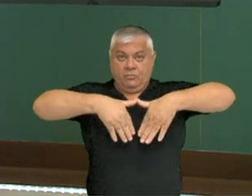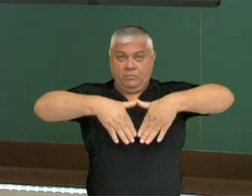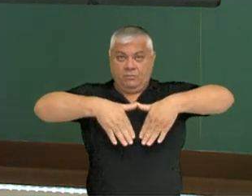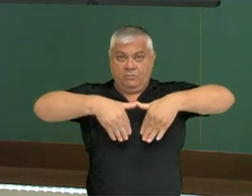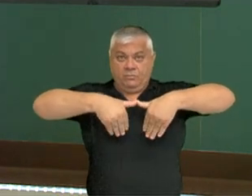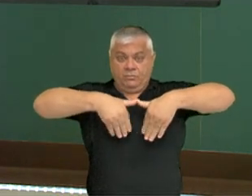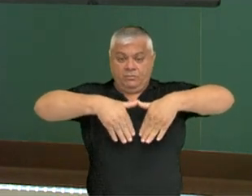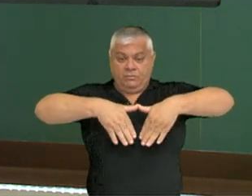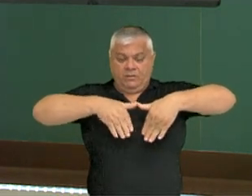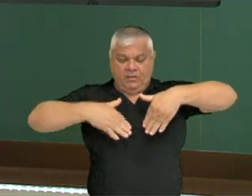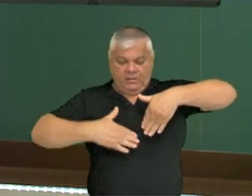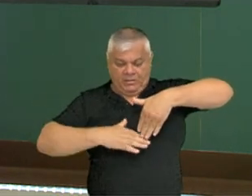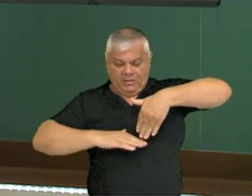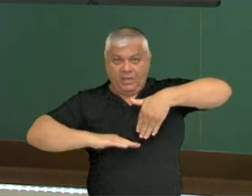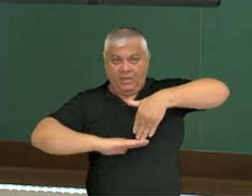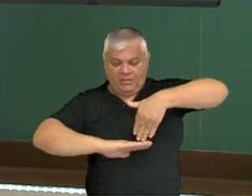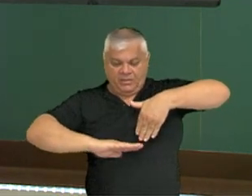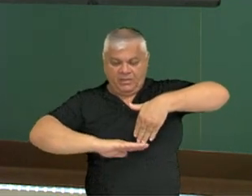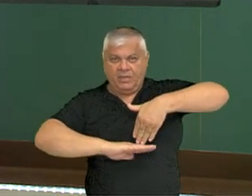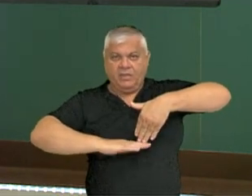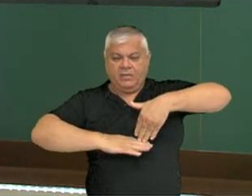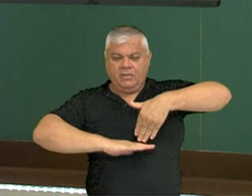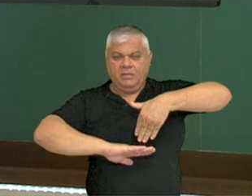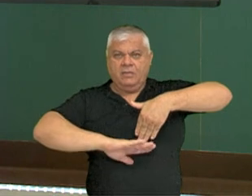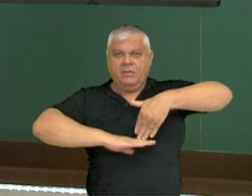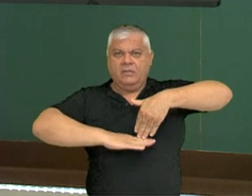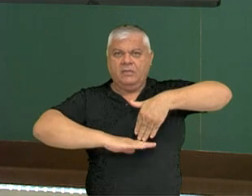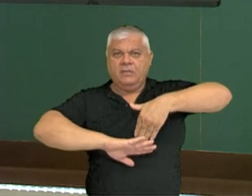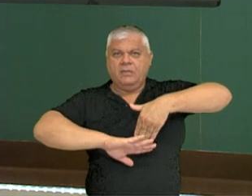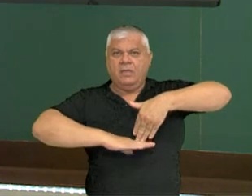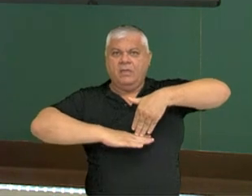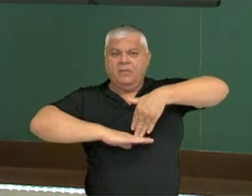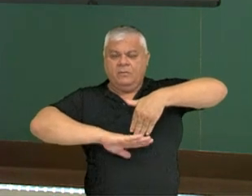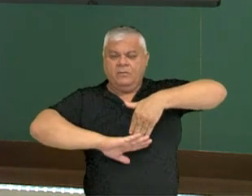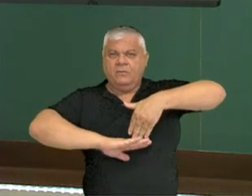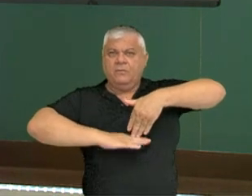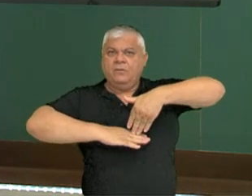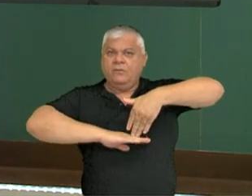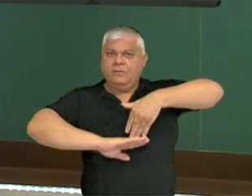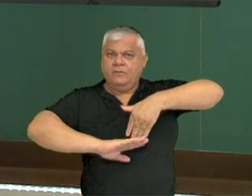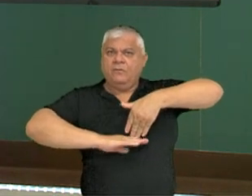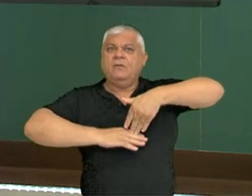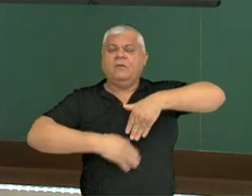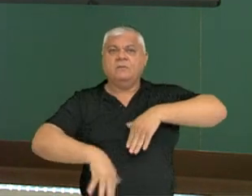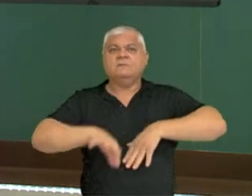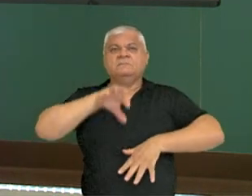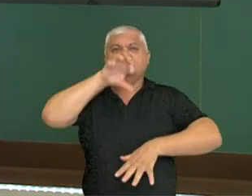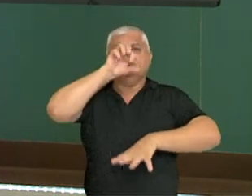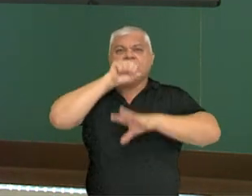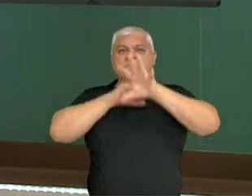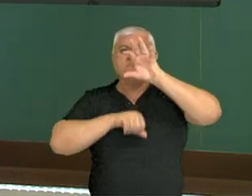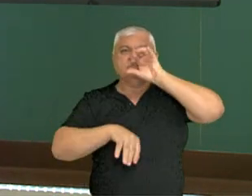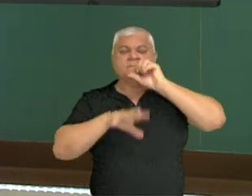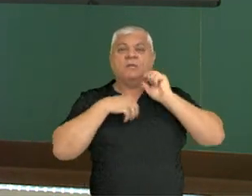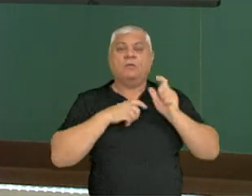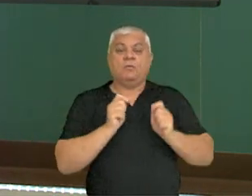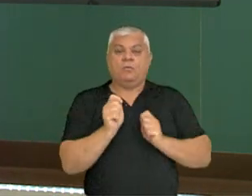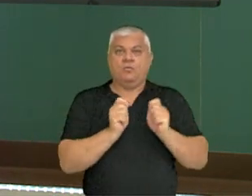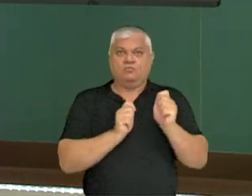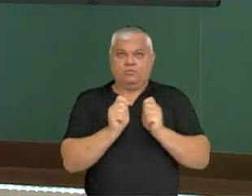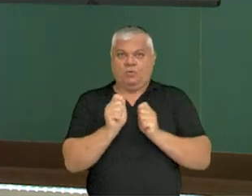É controlar o movimento respiratório. Os dois movimentos que a gente faz durante a